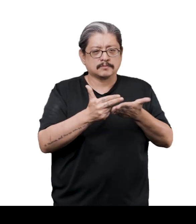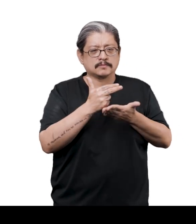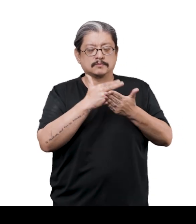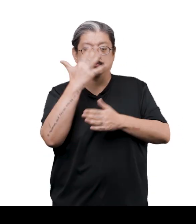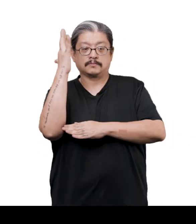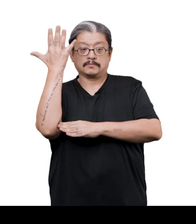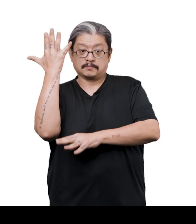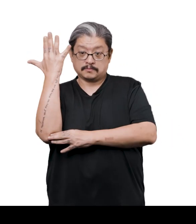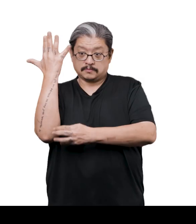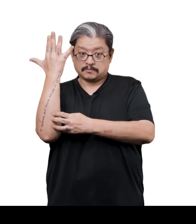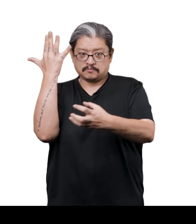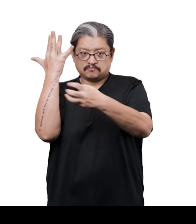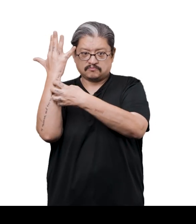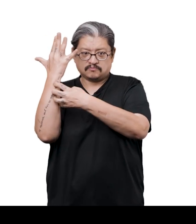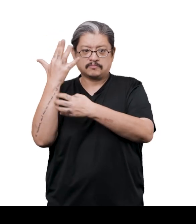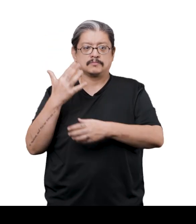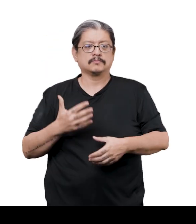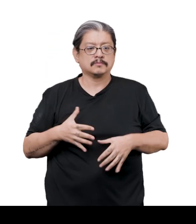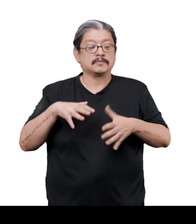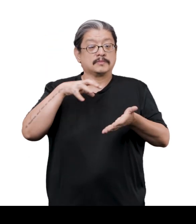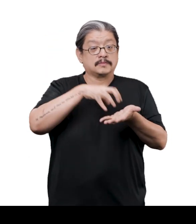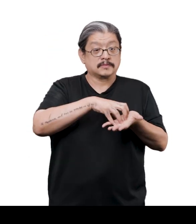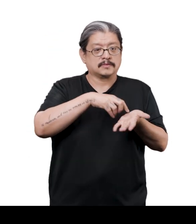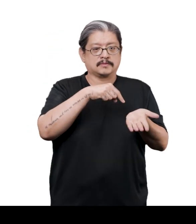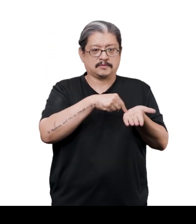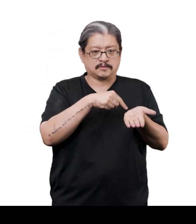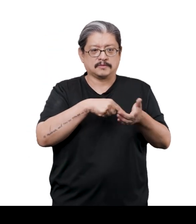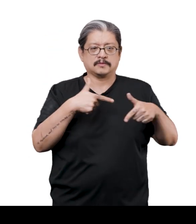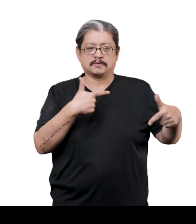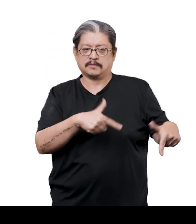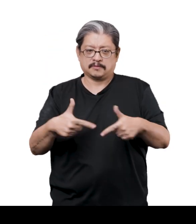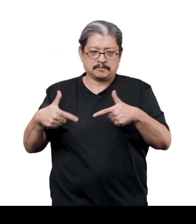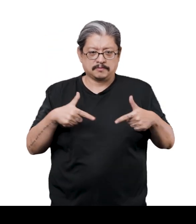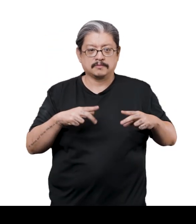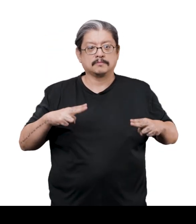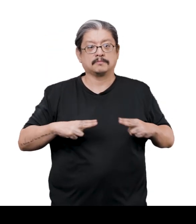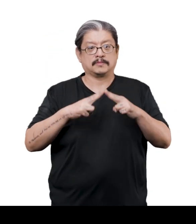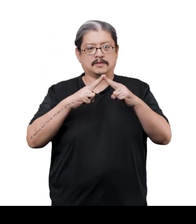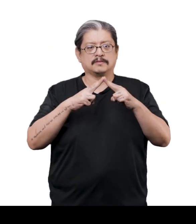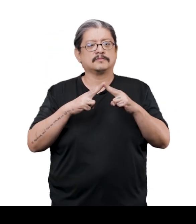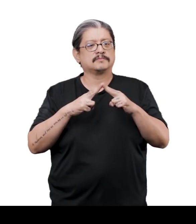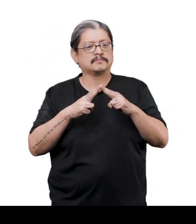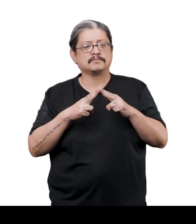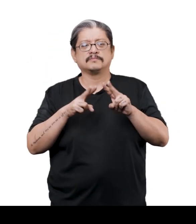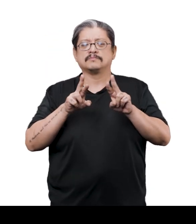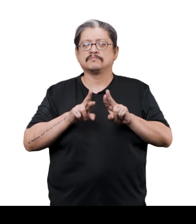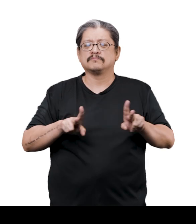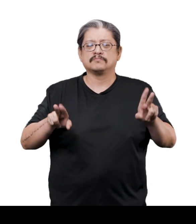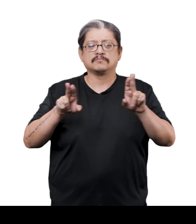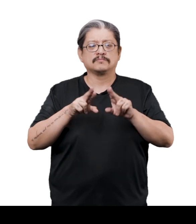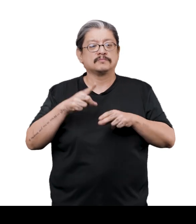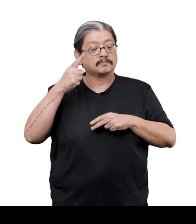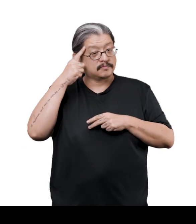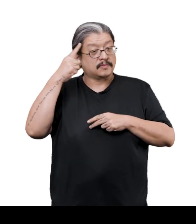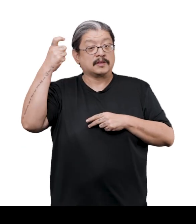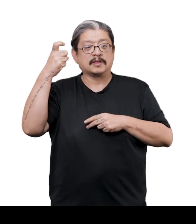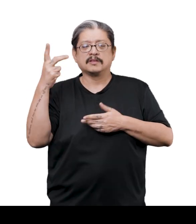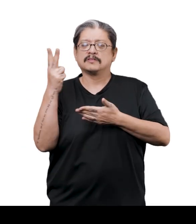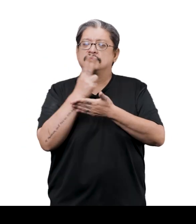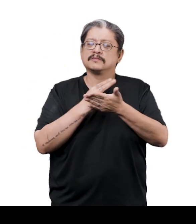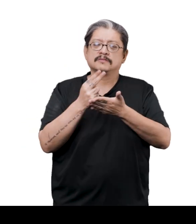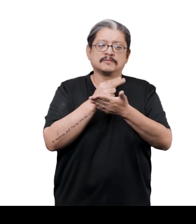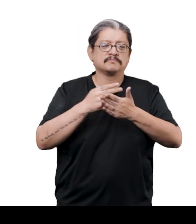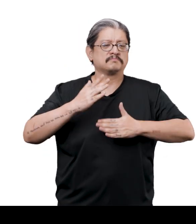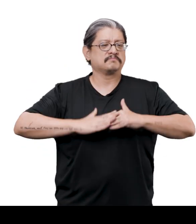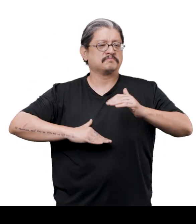de madeira, após instalar um espaço de trabalho em Paris. A gravura não parte de um desenho feito à mão,